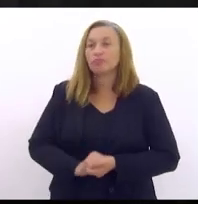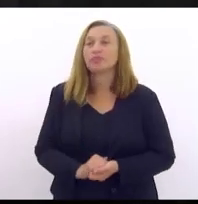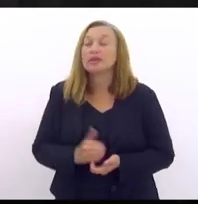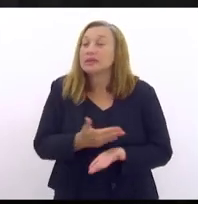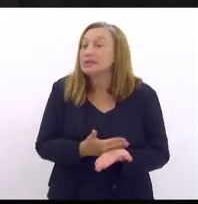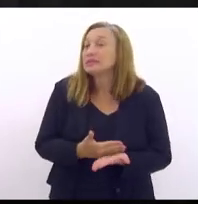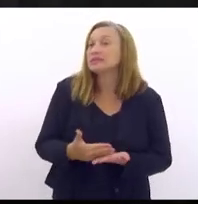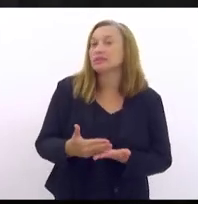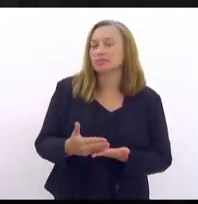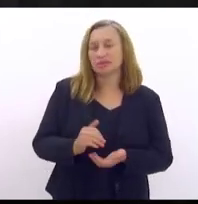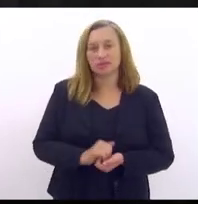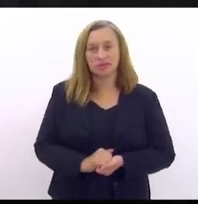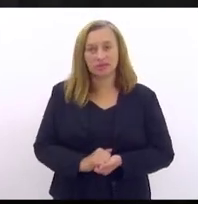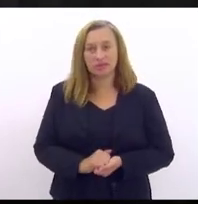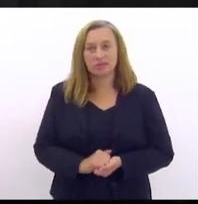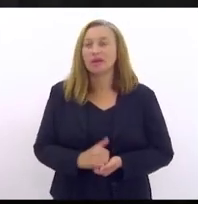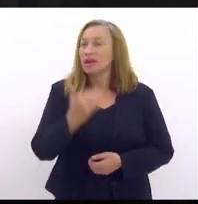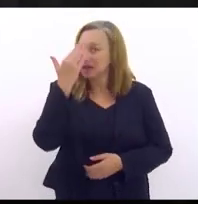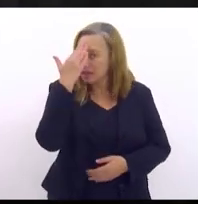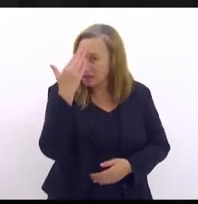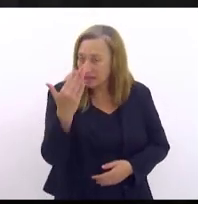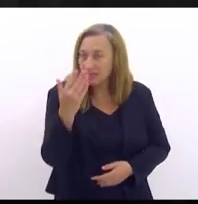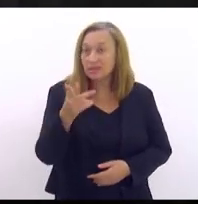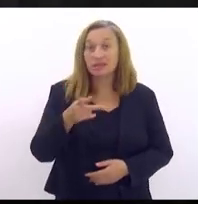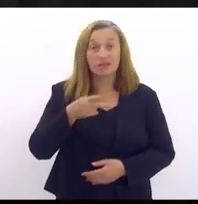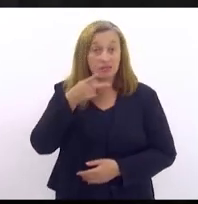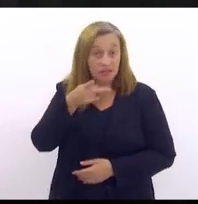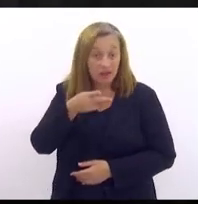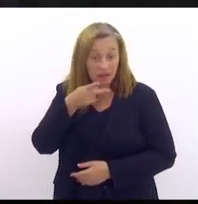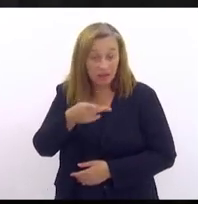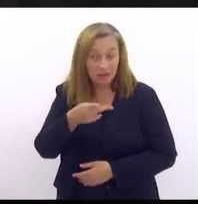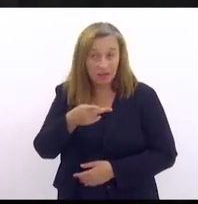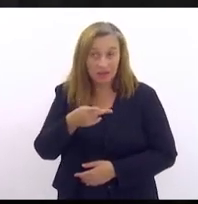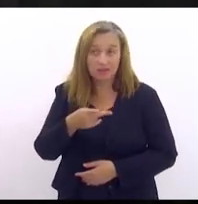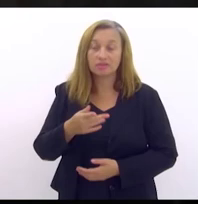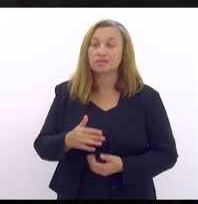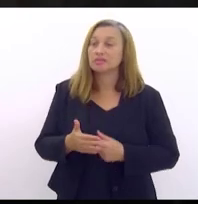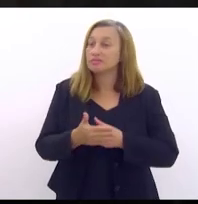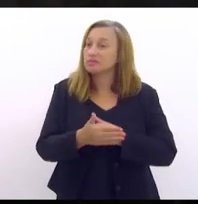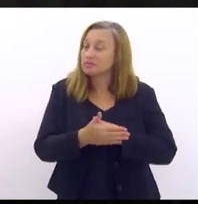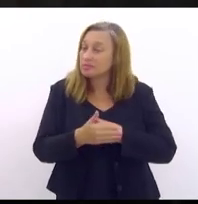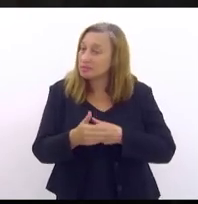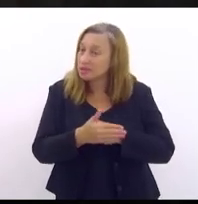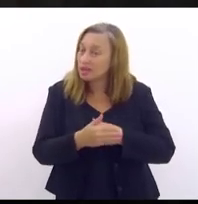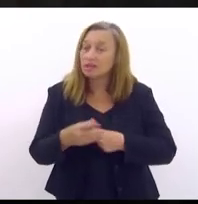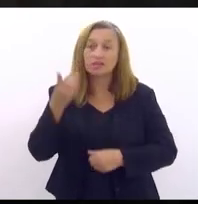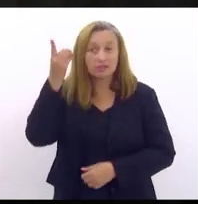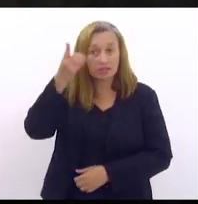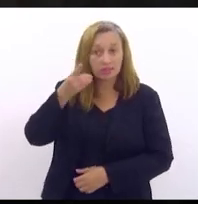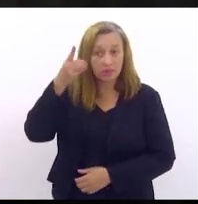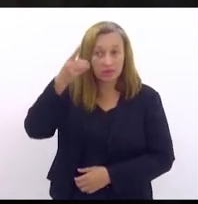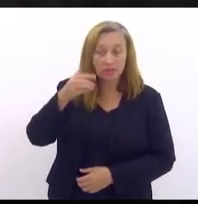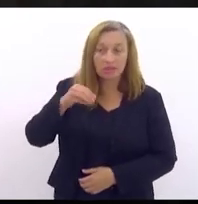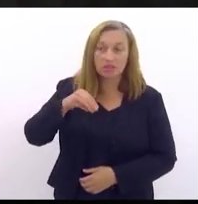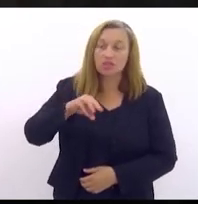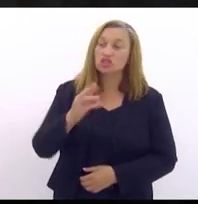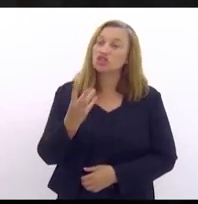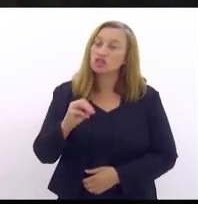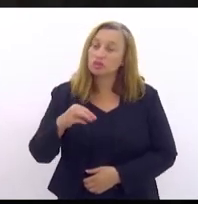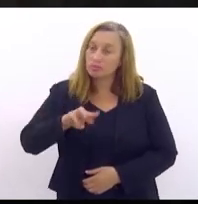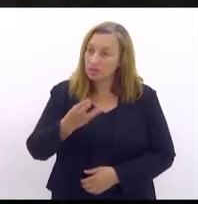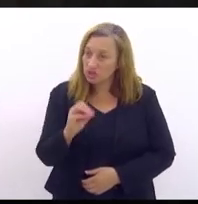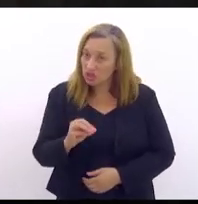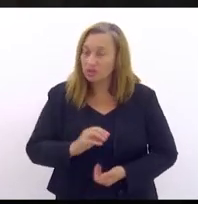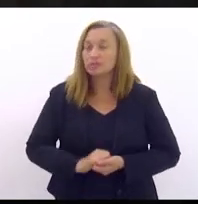inicialmente agradecer as palavras de cortesia do deputado Chico Machado,